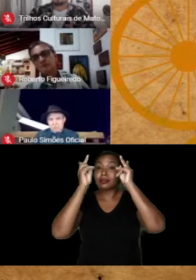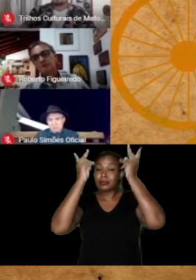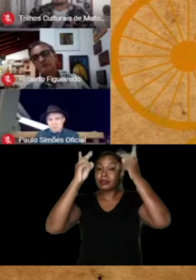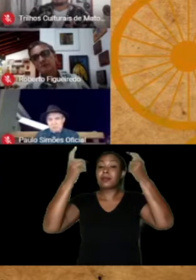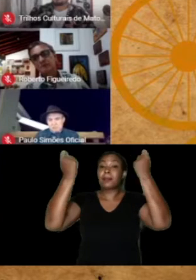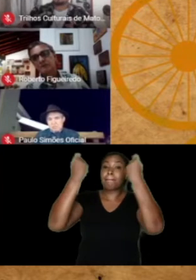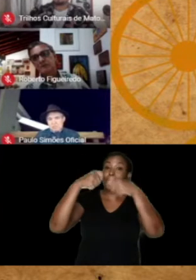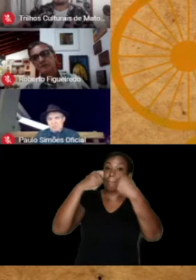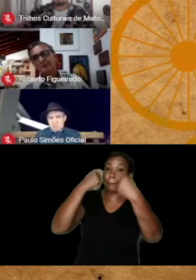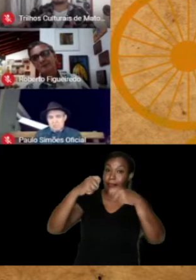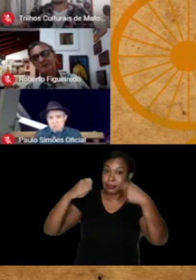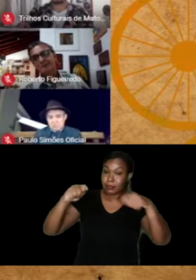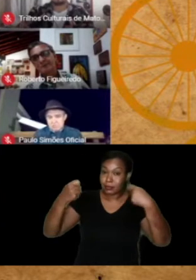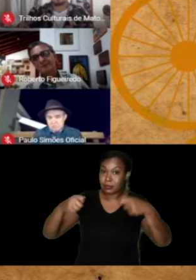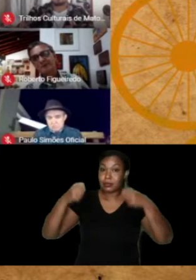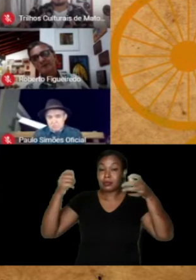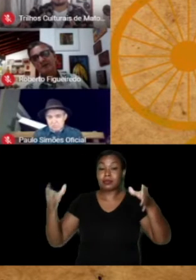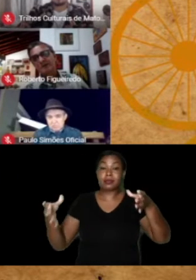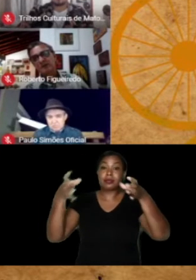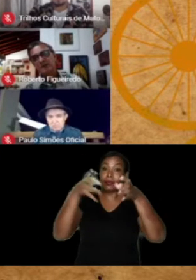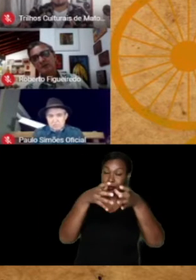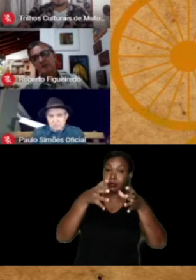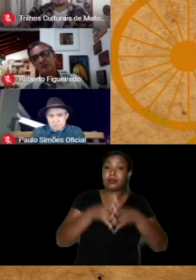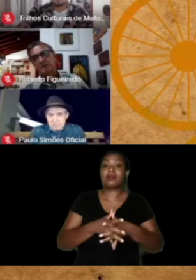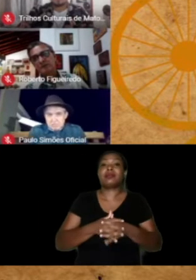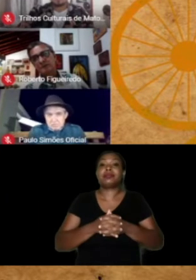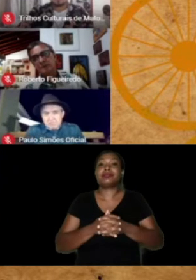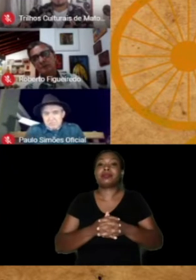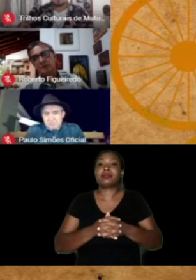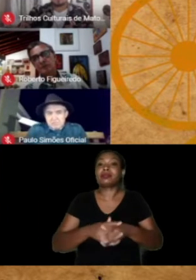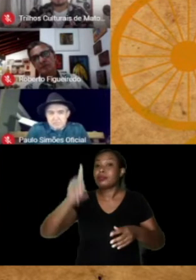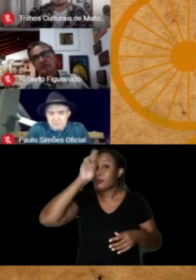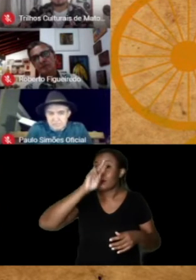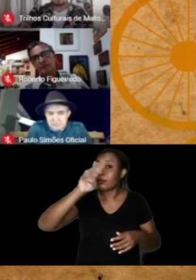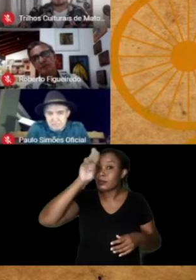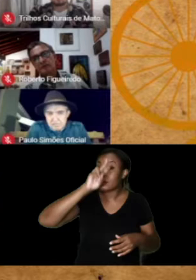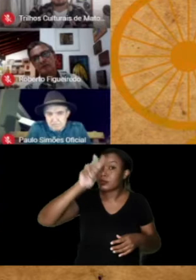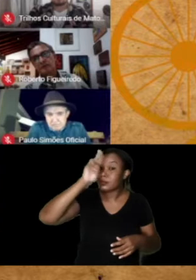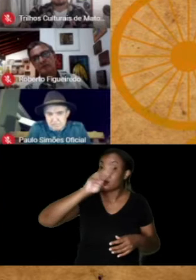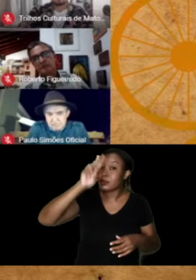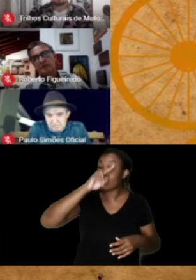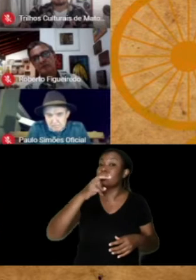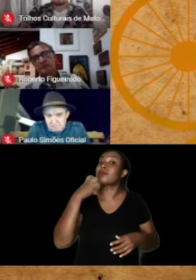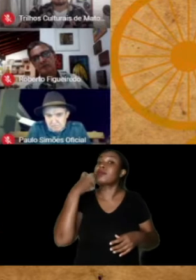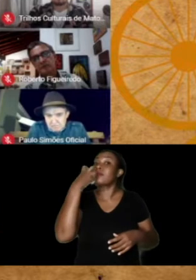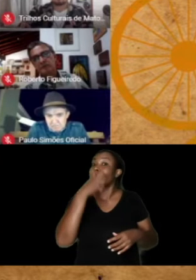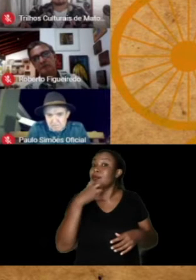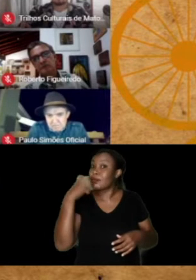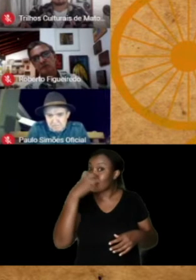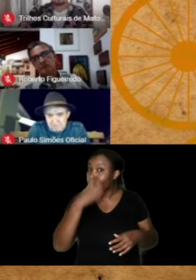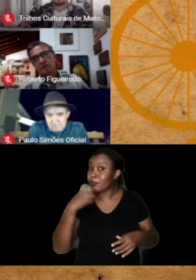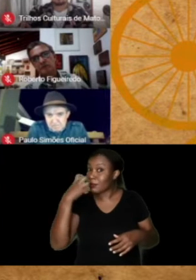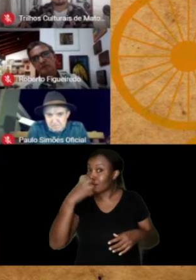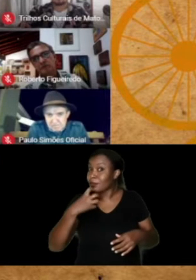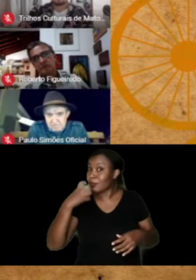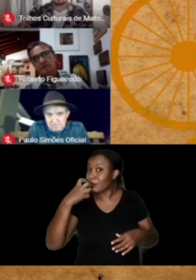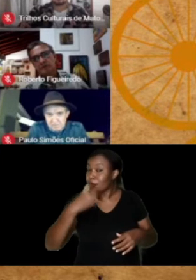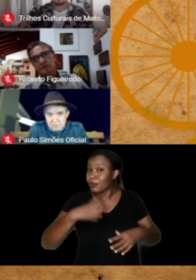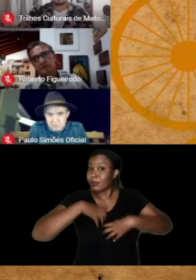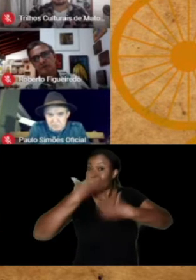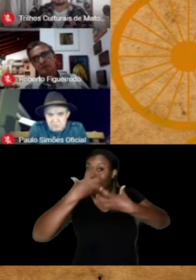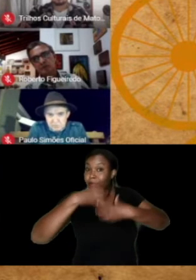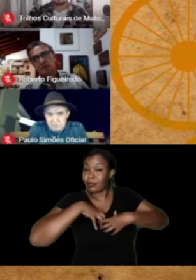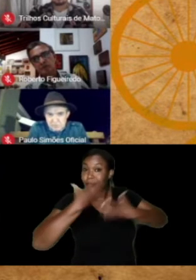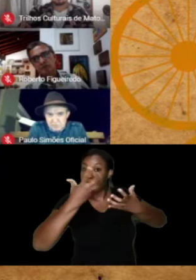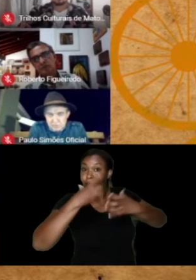precisa fazer parte, compor a história oral, ela tem que estar compondo junto